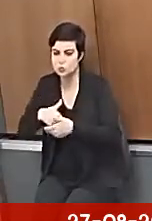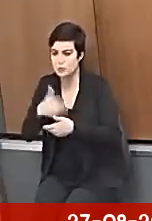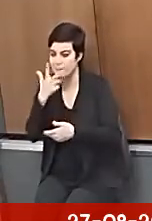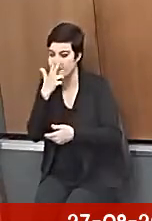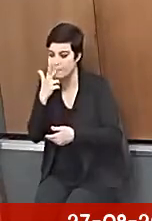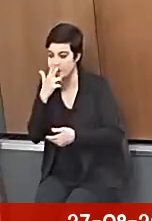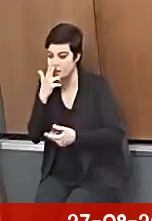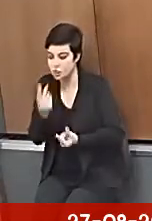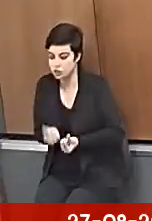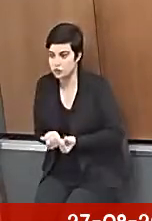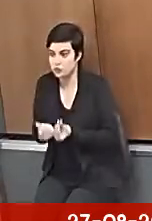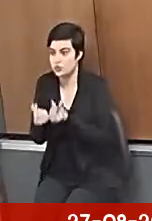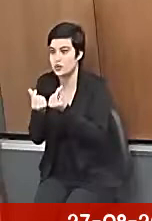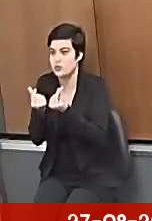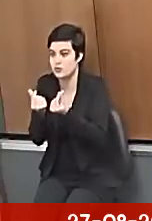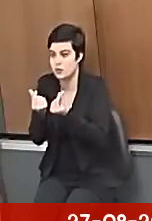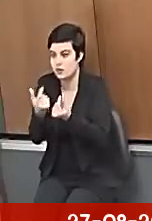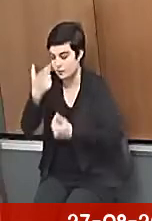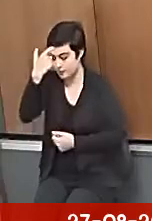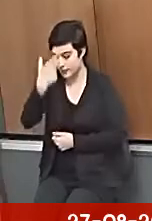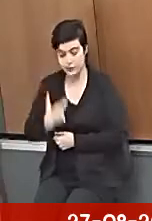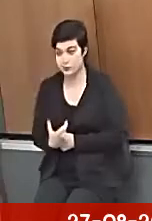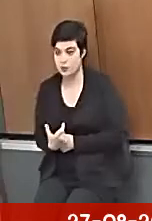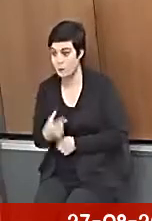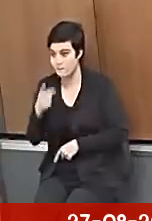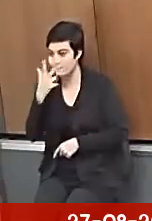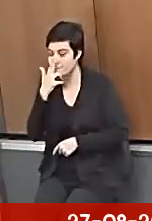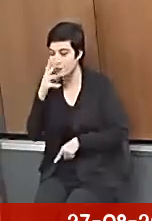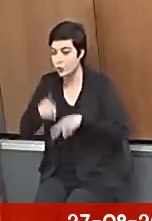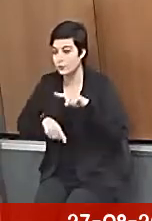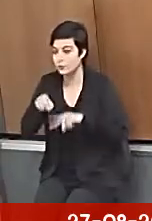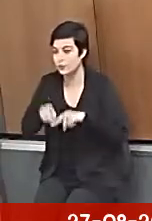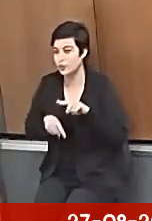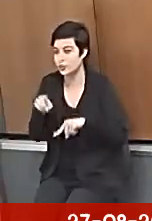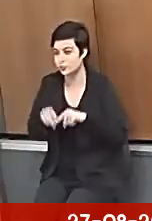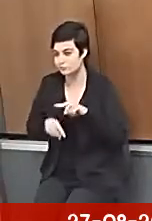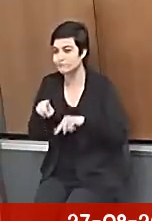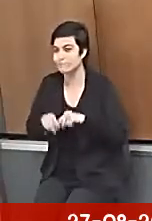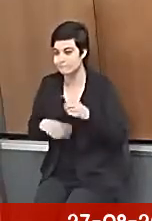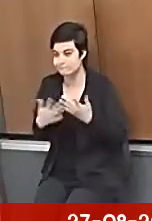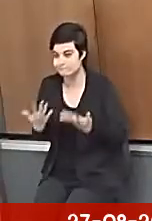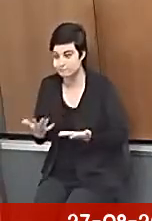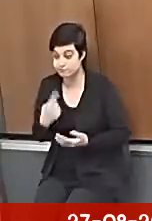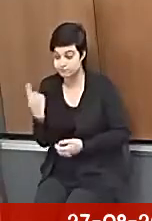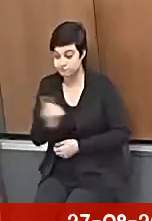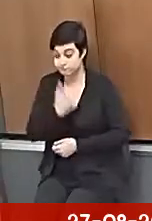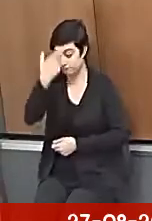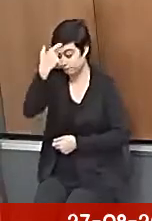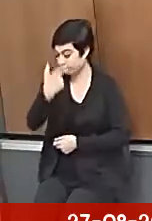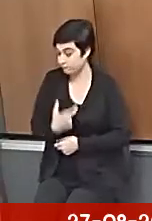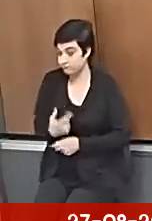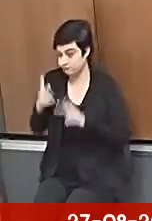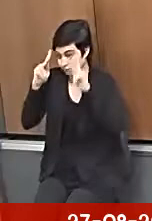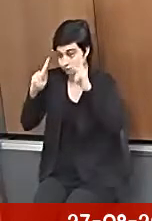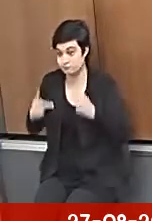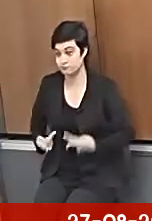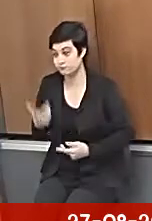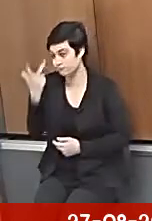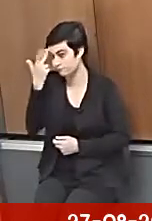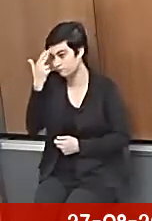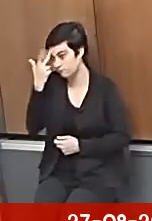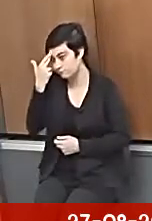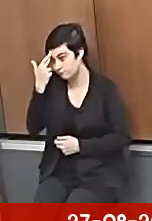mercadoria e torcedor não é mercadoria torcedor um ser humano então a grande discussão que eu tenho é o seguinte é